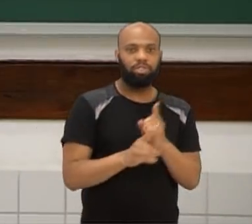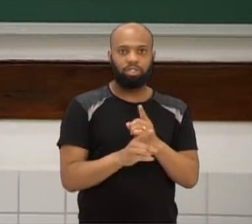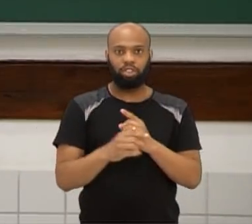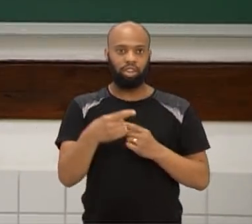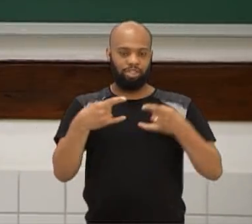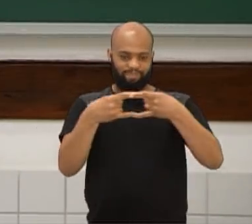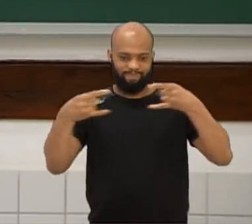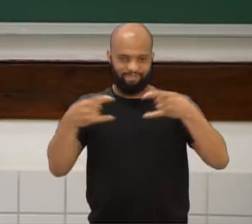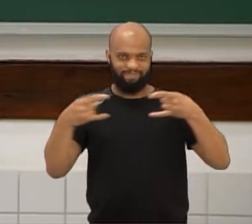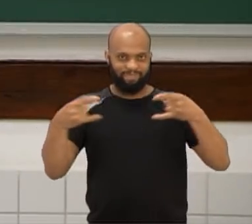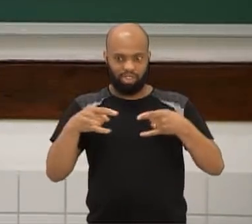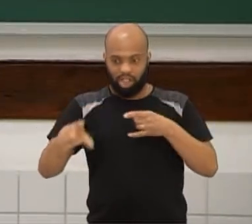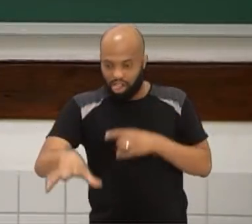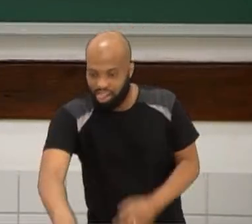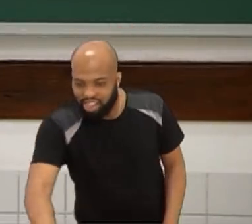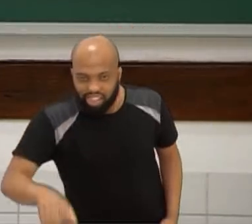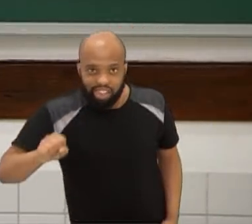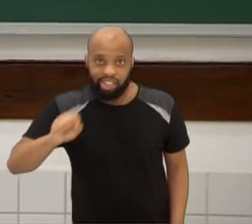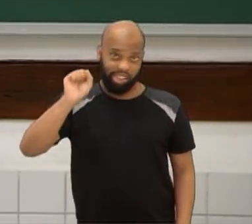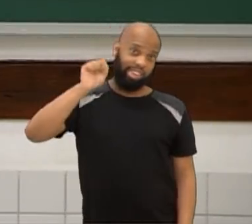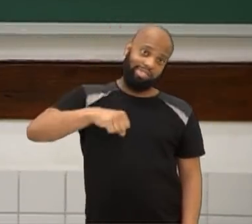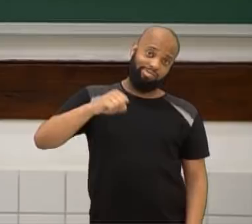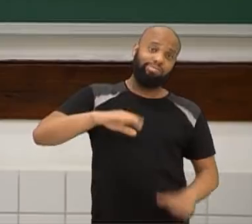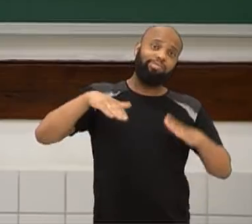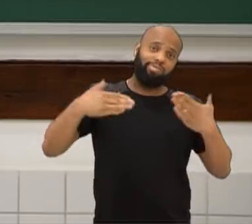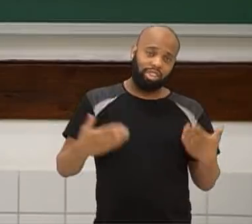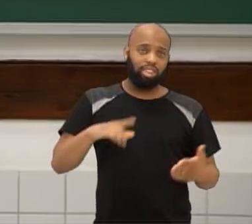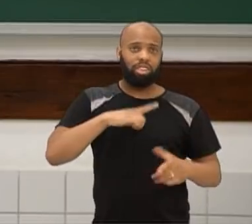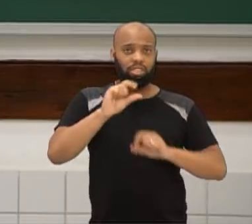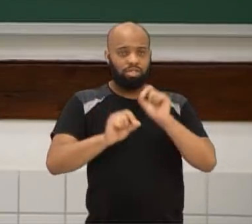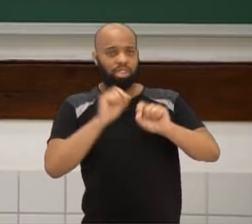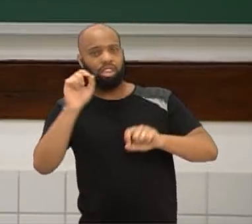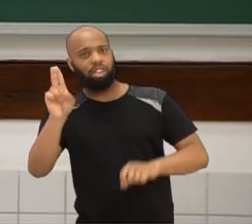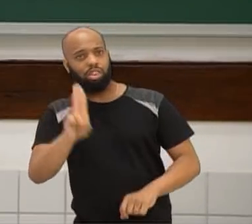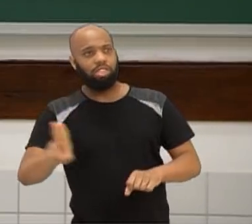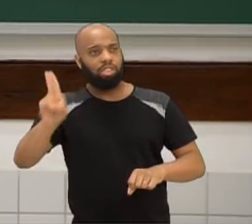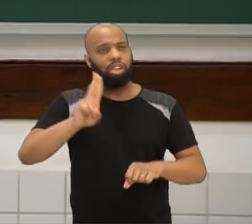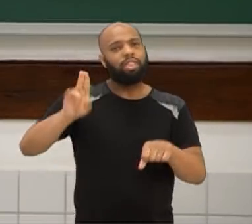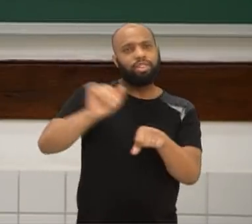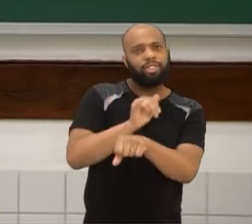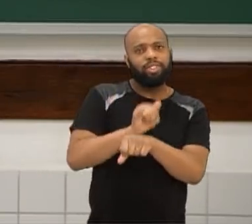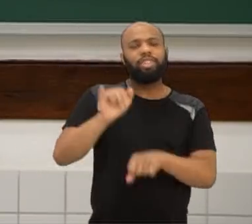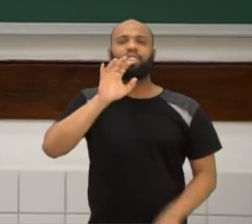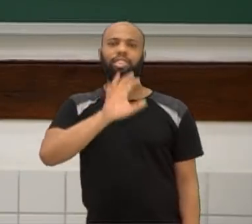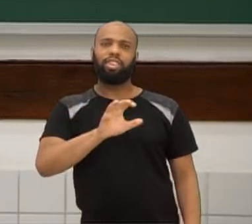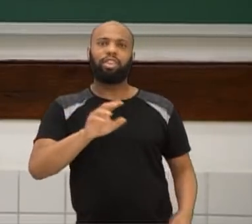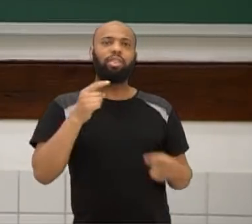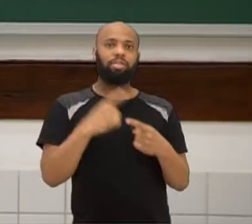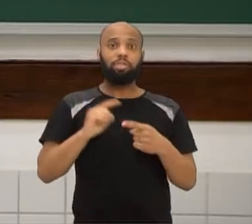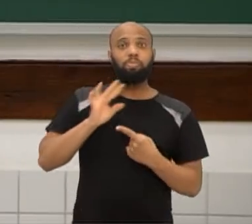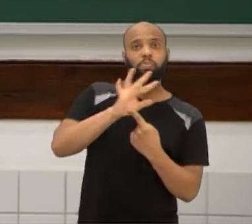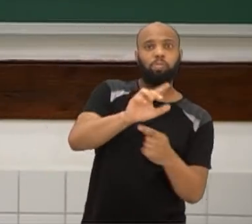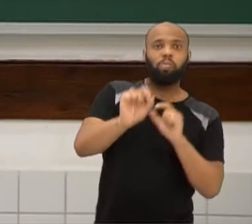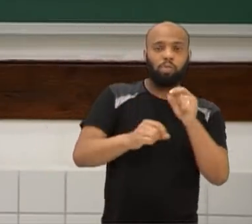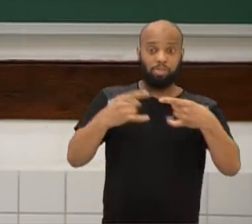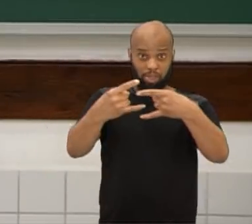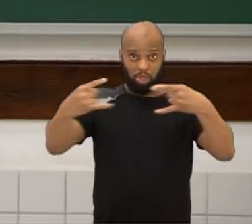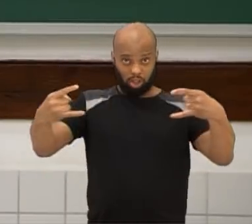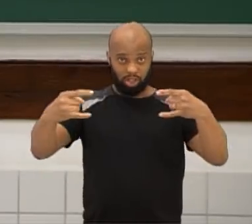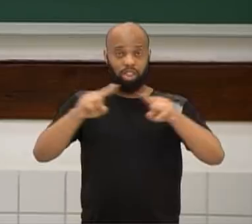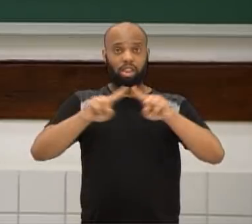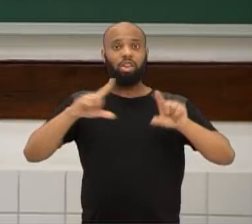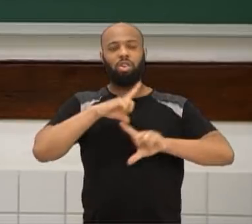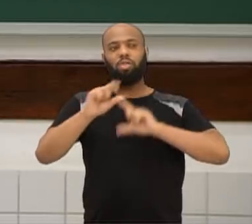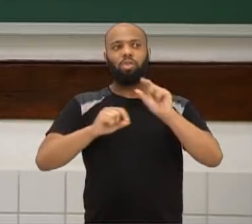um dinheiro na rua, você não ia pegar? Então ele utilizou essa estratégia, mostrar ali a nota,